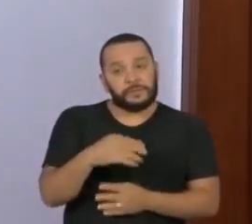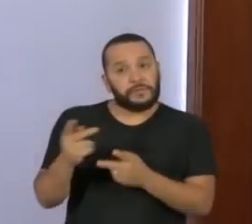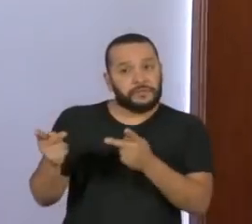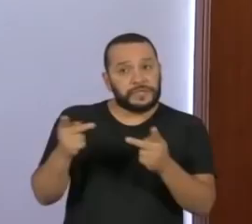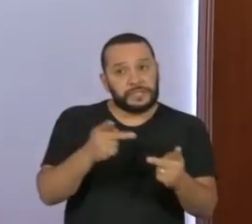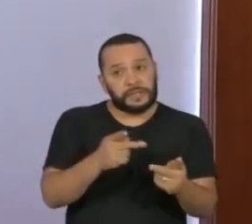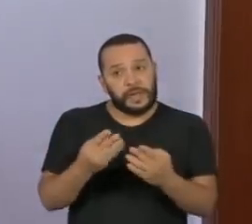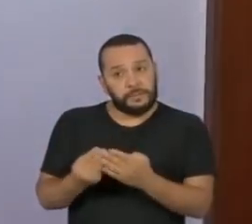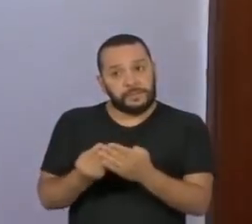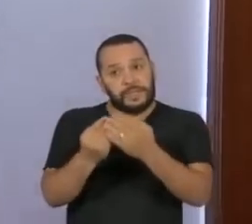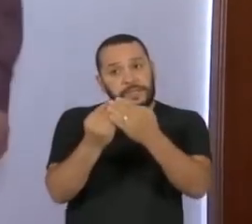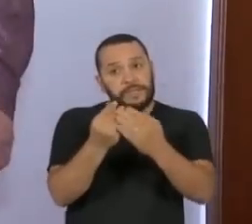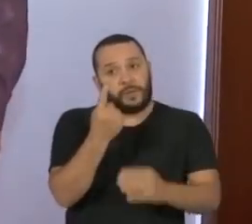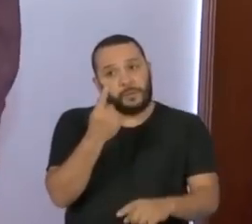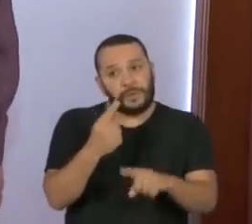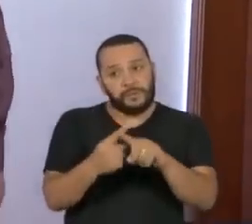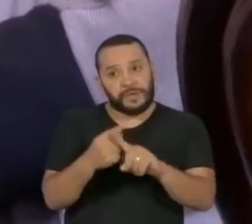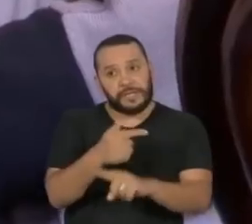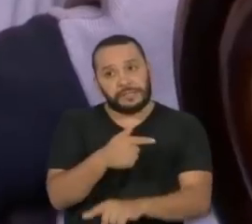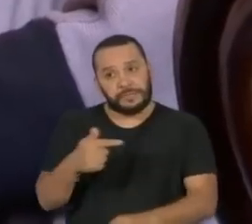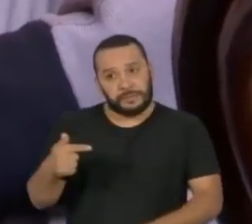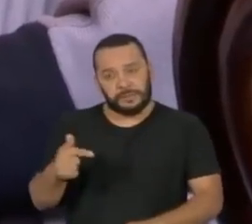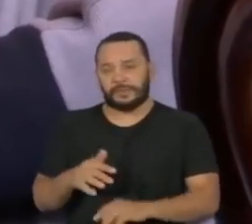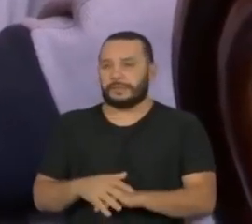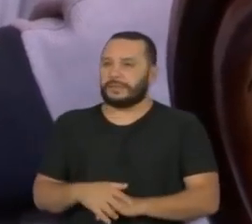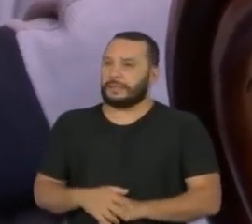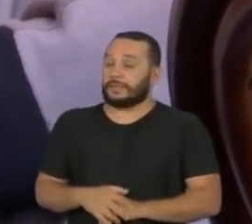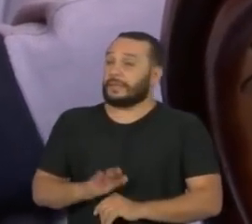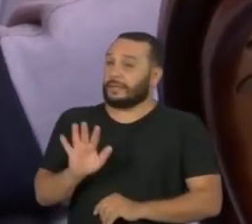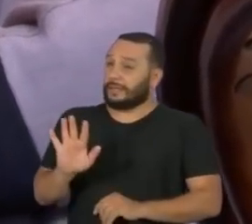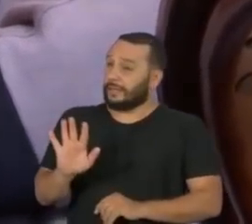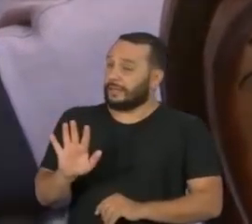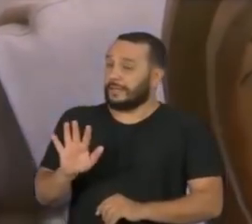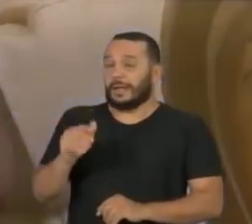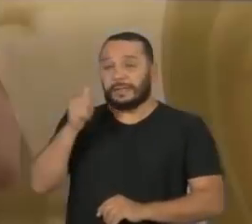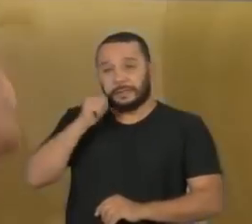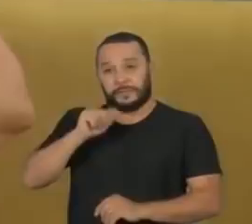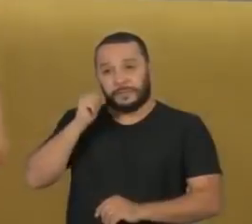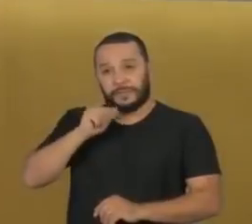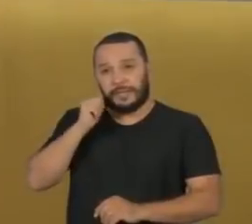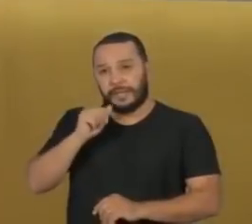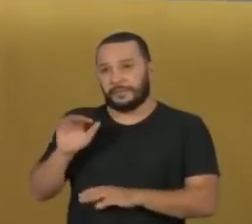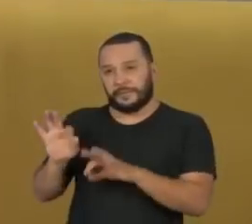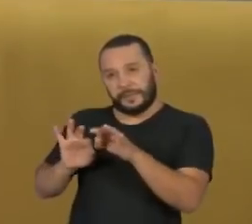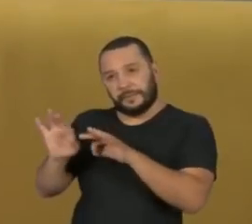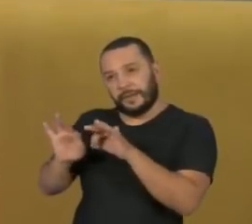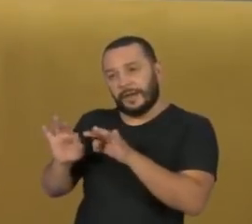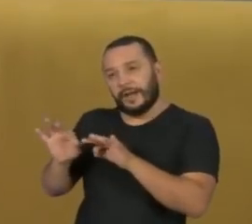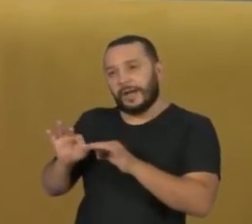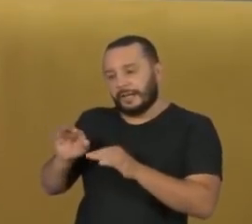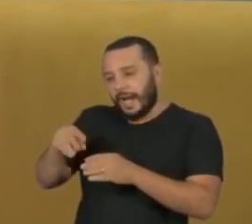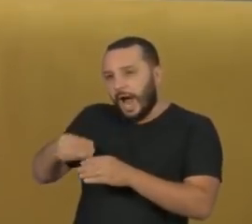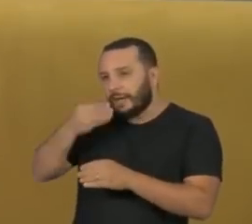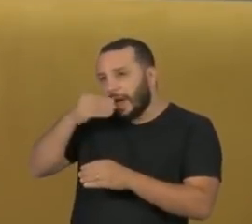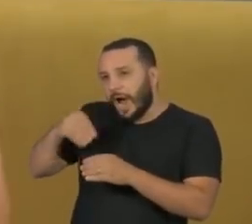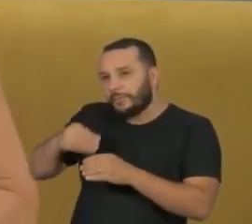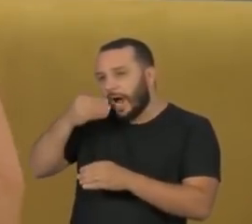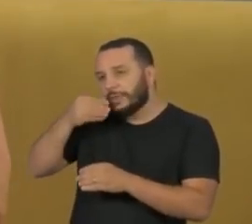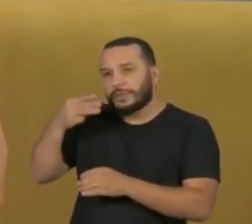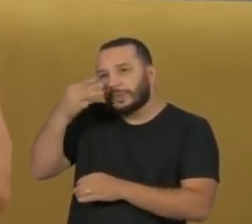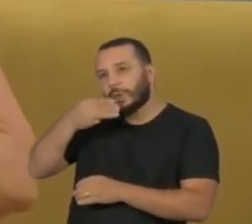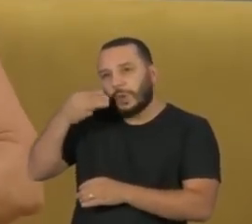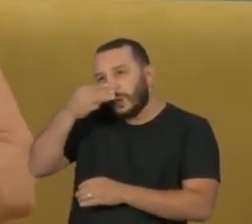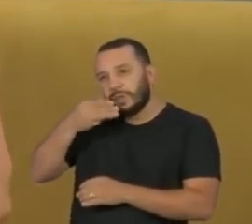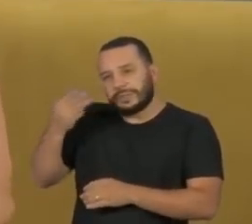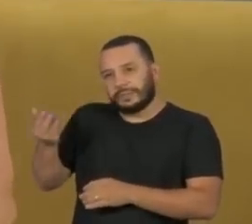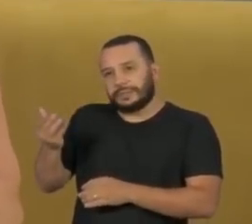que frequência? E aí tem um debate, e aí as mulheres eventualmente preparam salgadinhos e doces para poder levar para o tal do